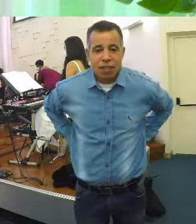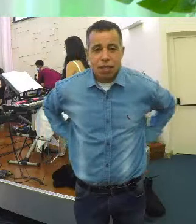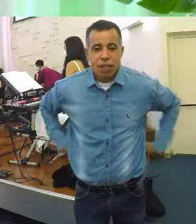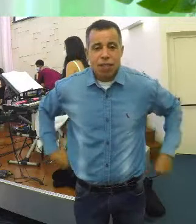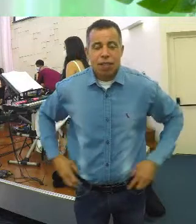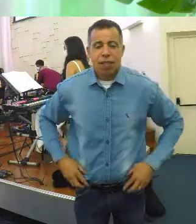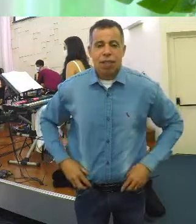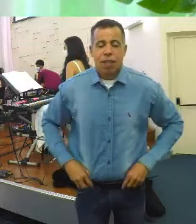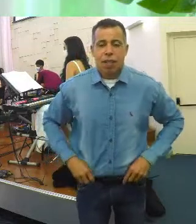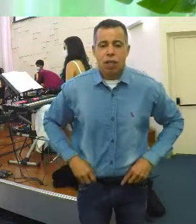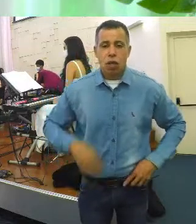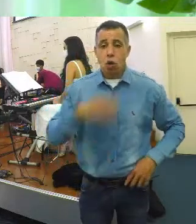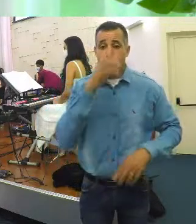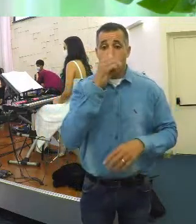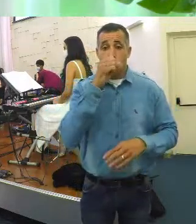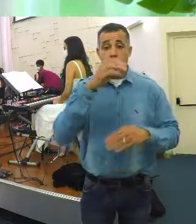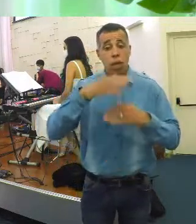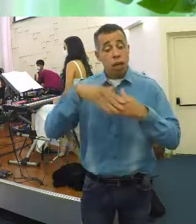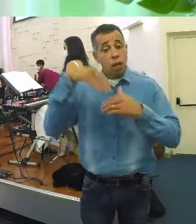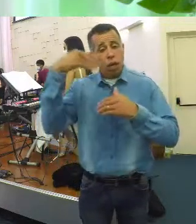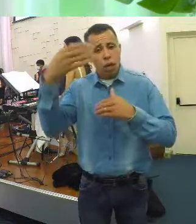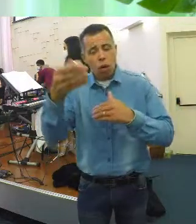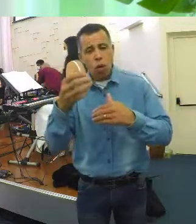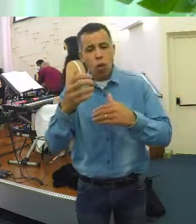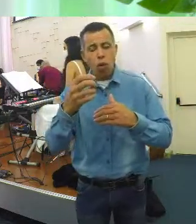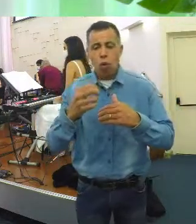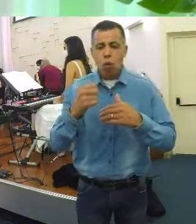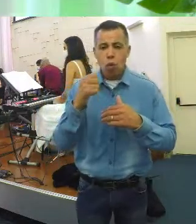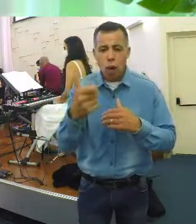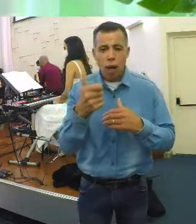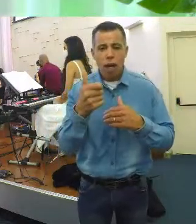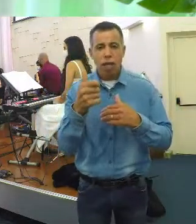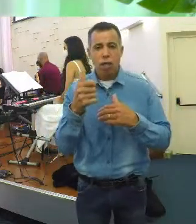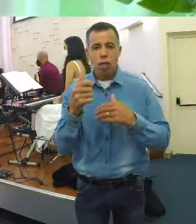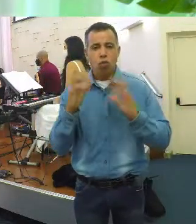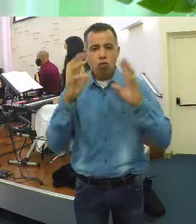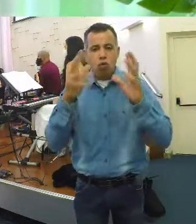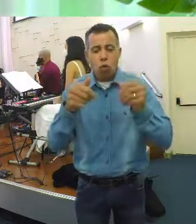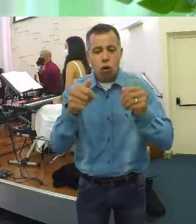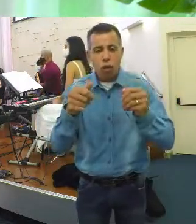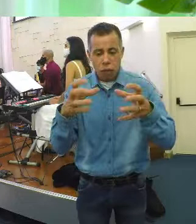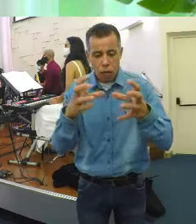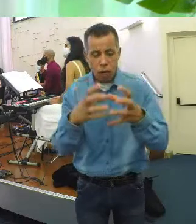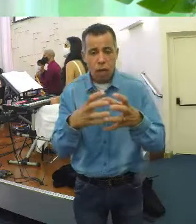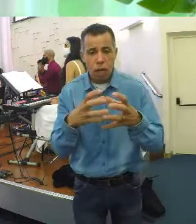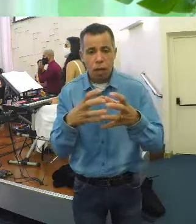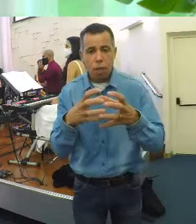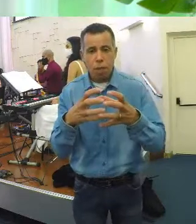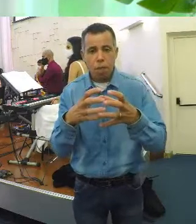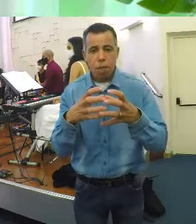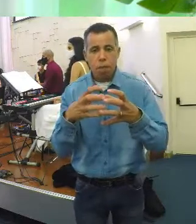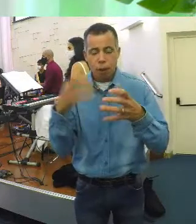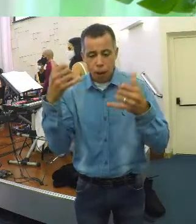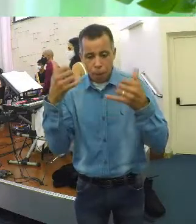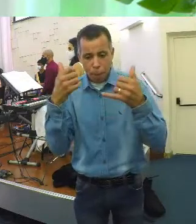No sábado seguinte, afluiu quase toda a cidade para ouvir a palavra de Deus.